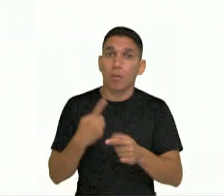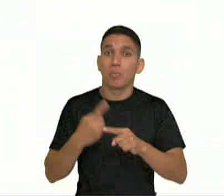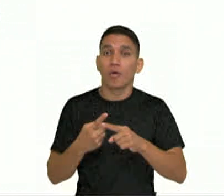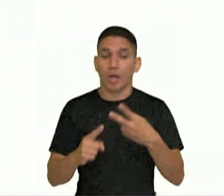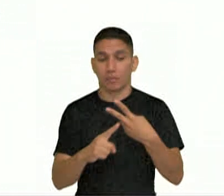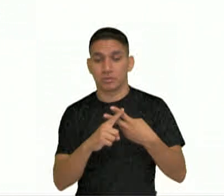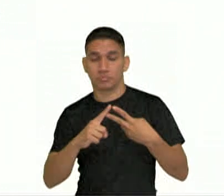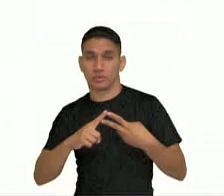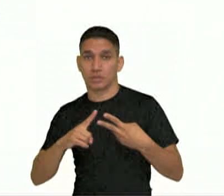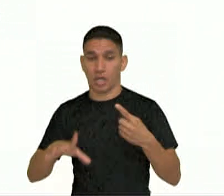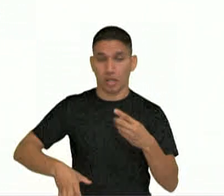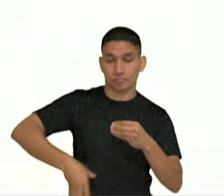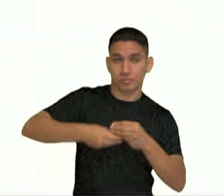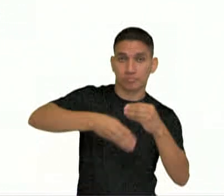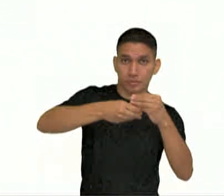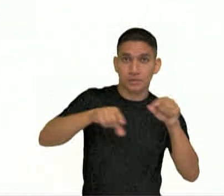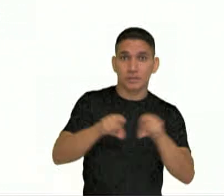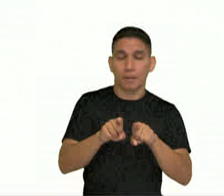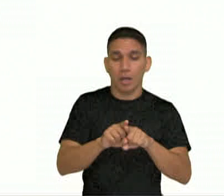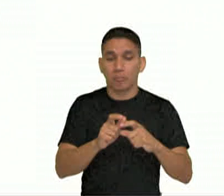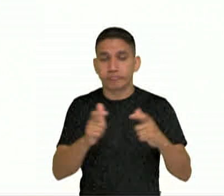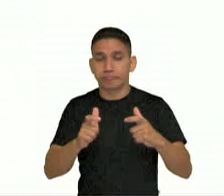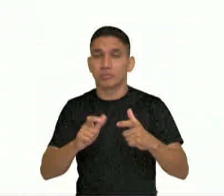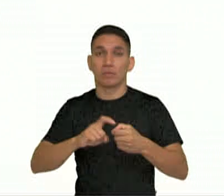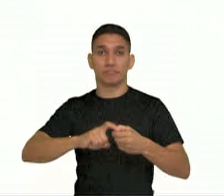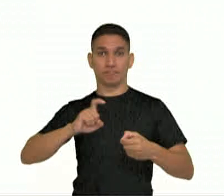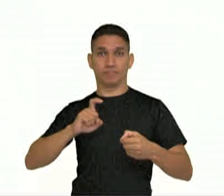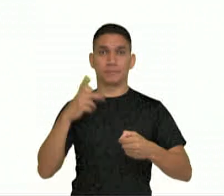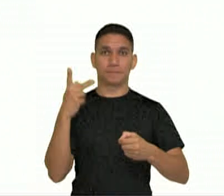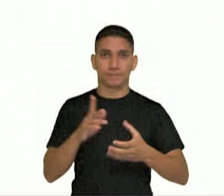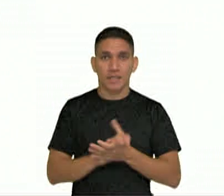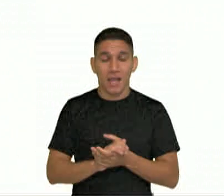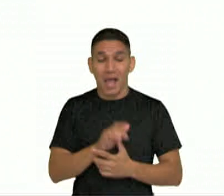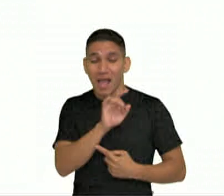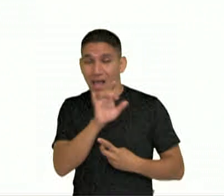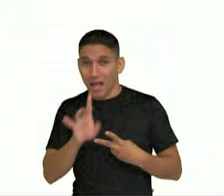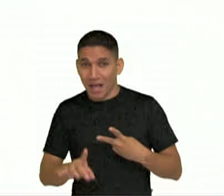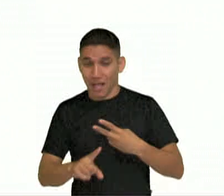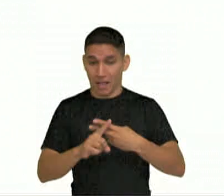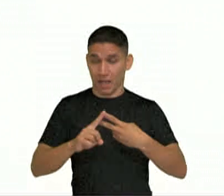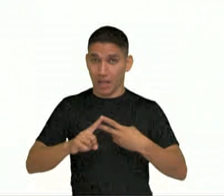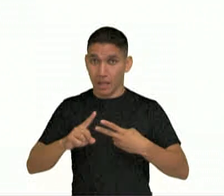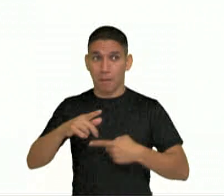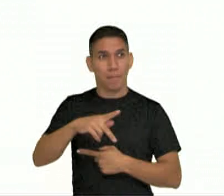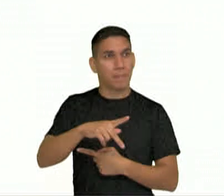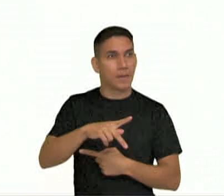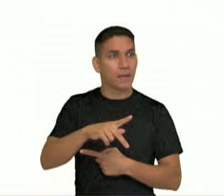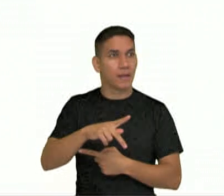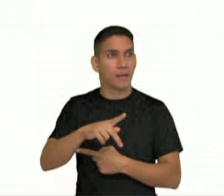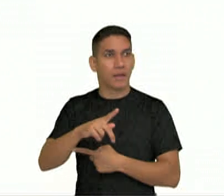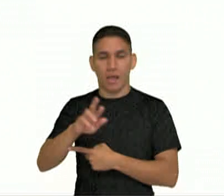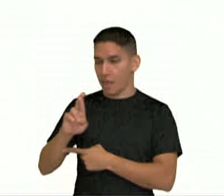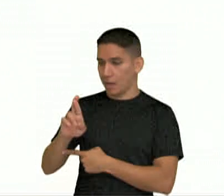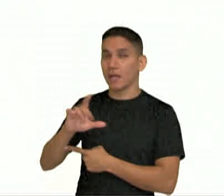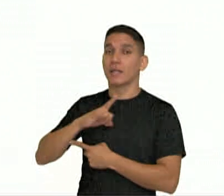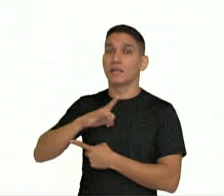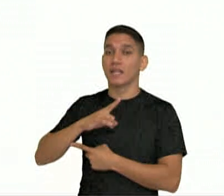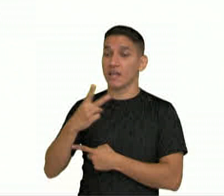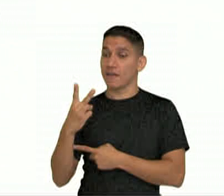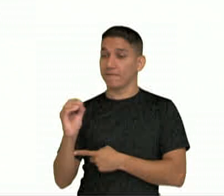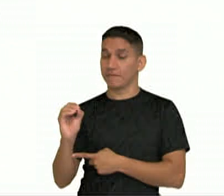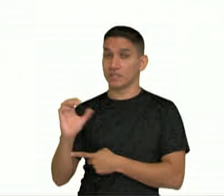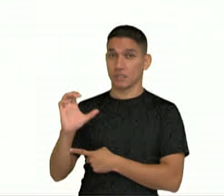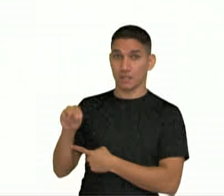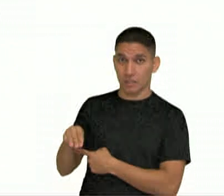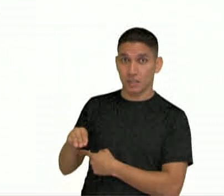efeito aditivo e segregação independente. Cada alelo, P e R, determina 20 centímetros de altura